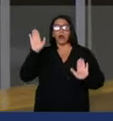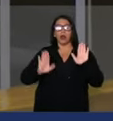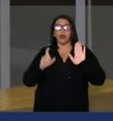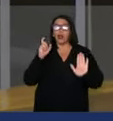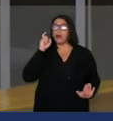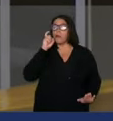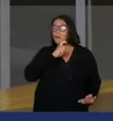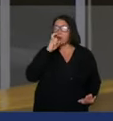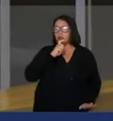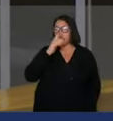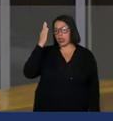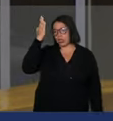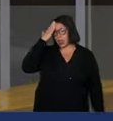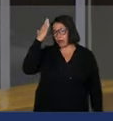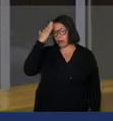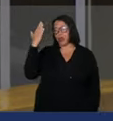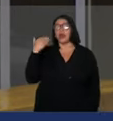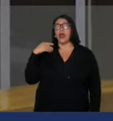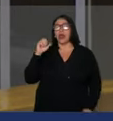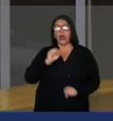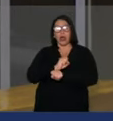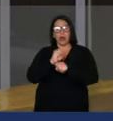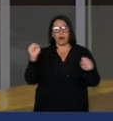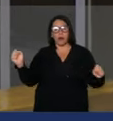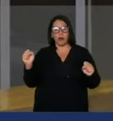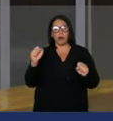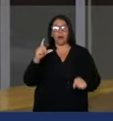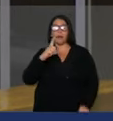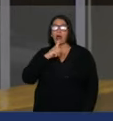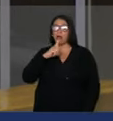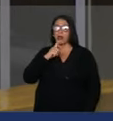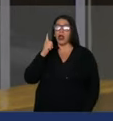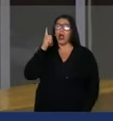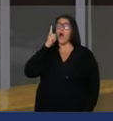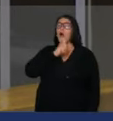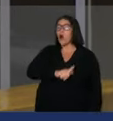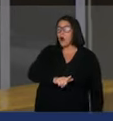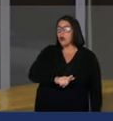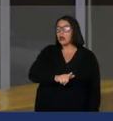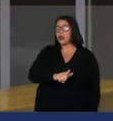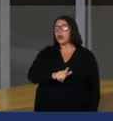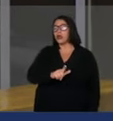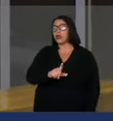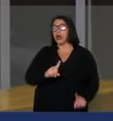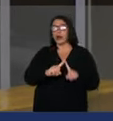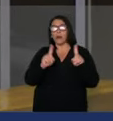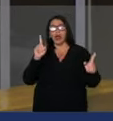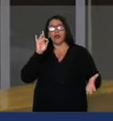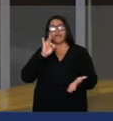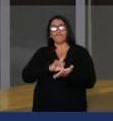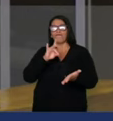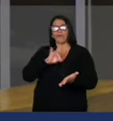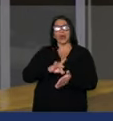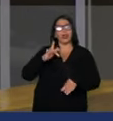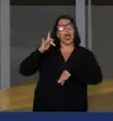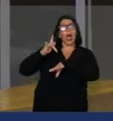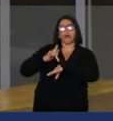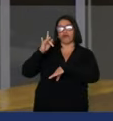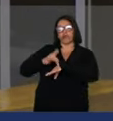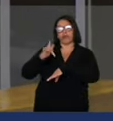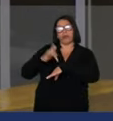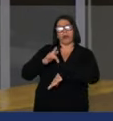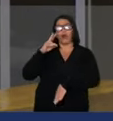sabíamos que eram impossíveis, possam ser implementadas. Um verdadeiro absurdo o que nós estamos